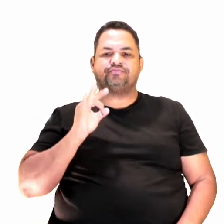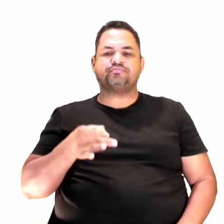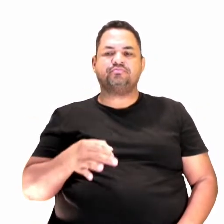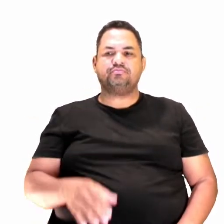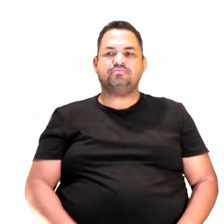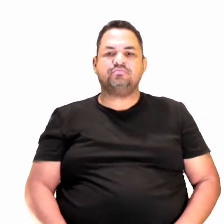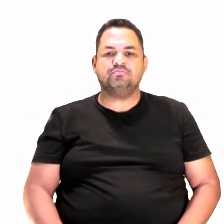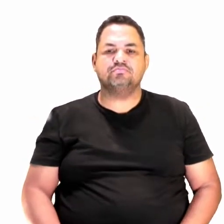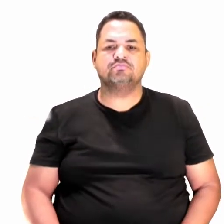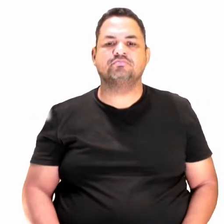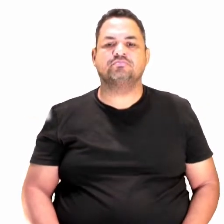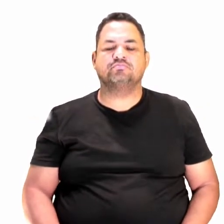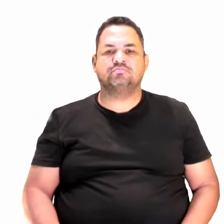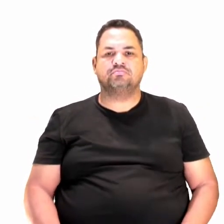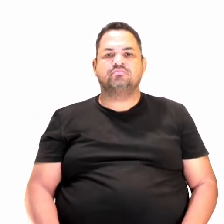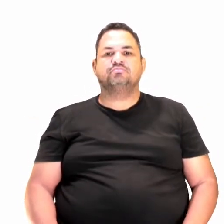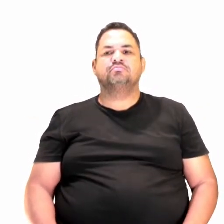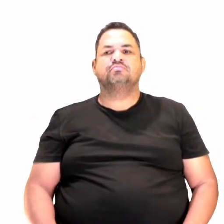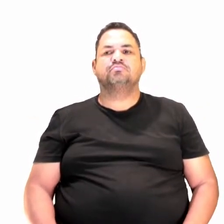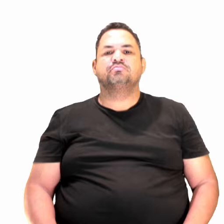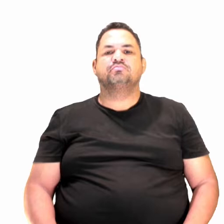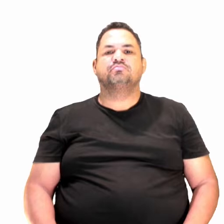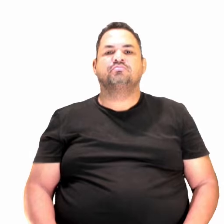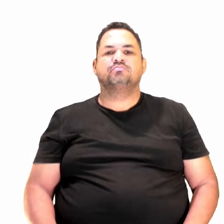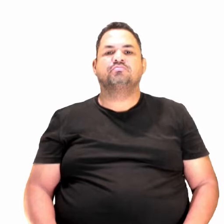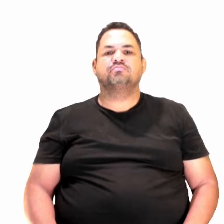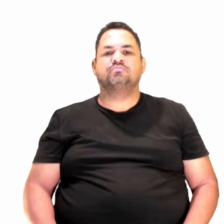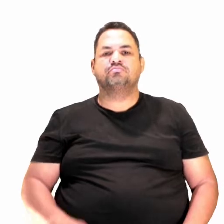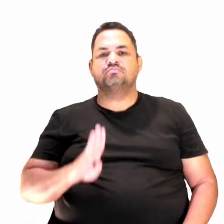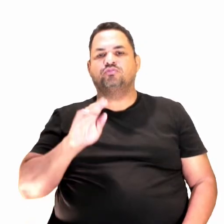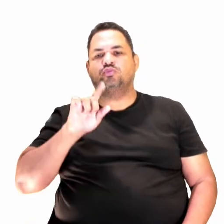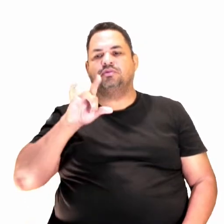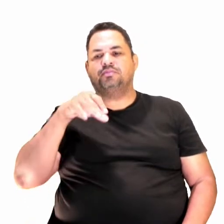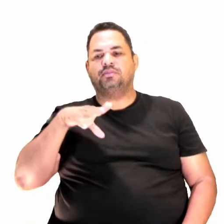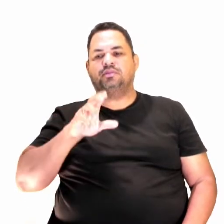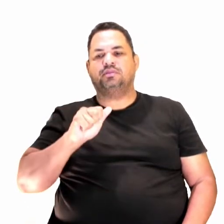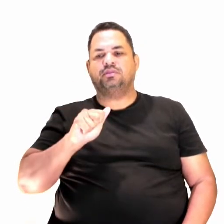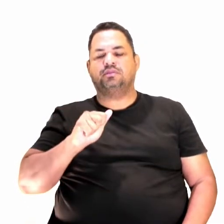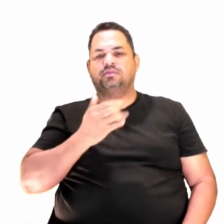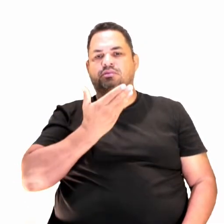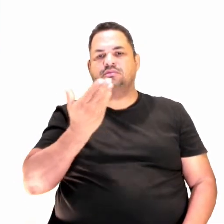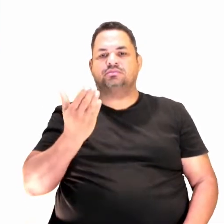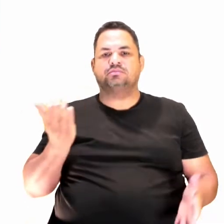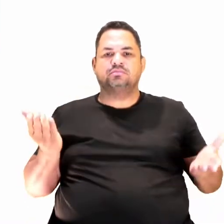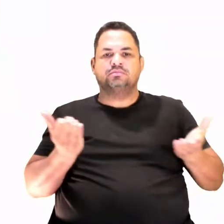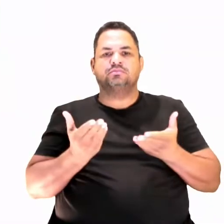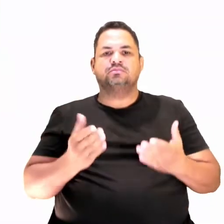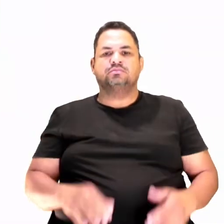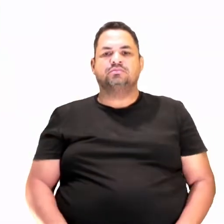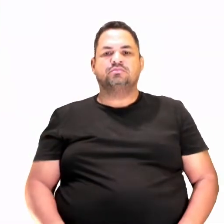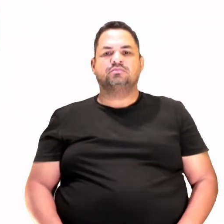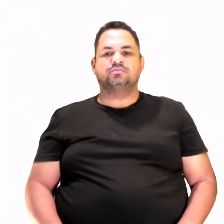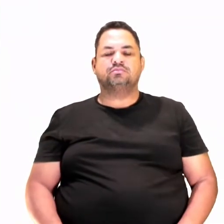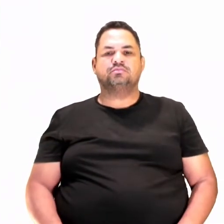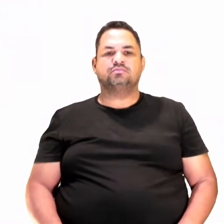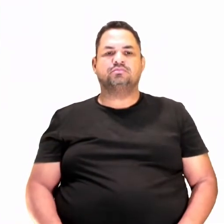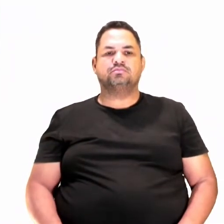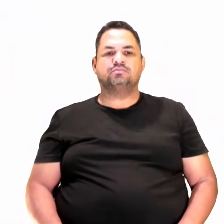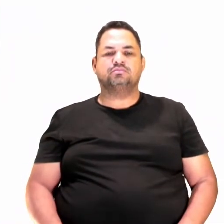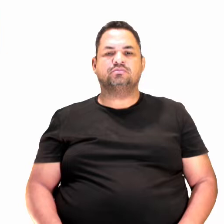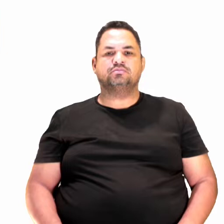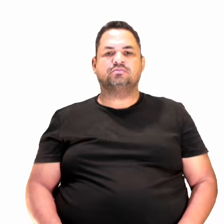certo? Então, essa foi a bulimia. E agora vamos para